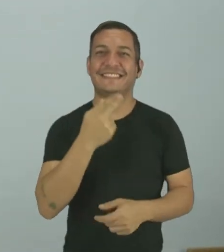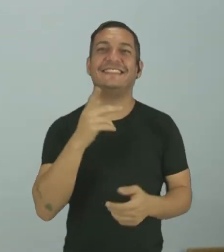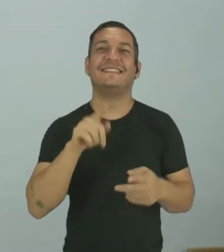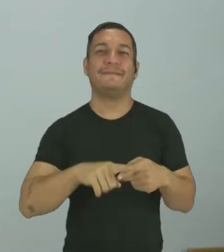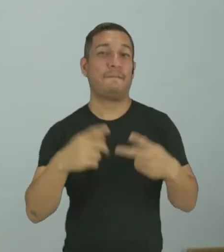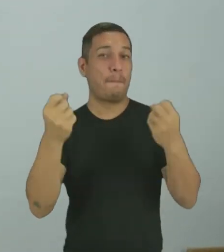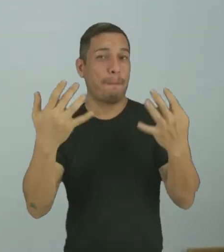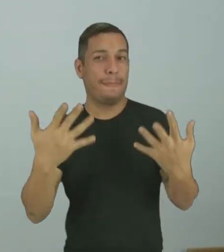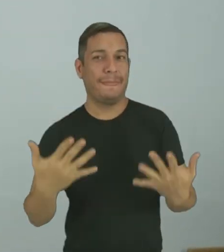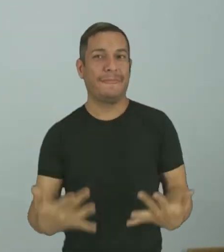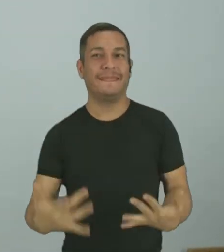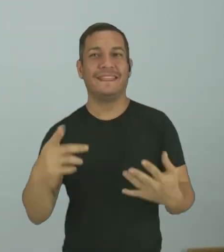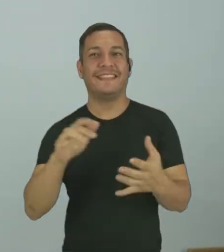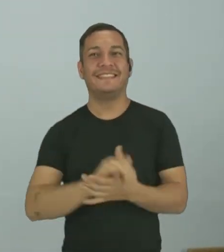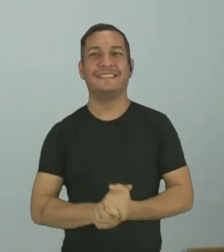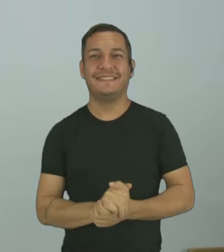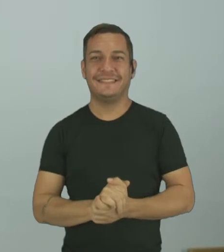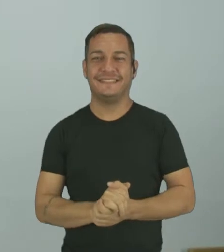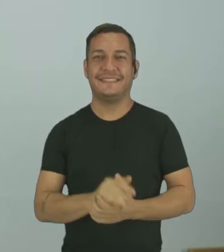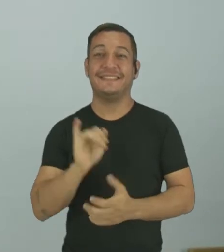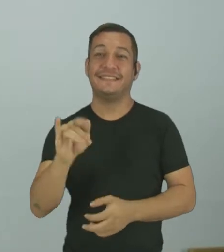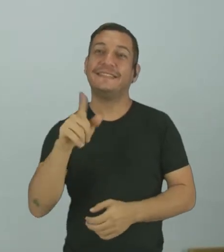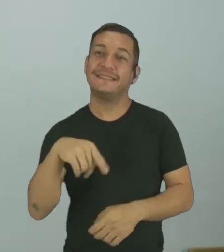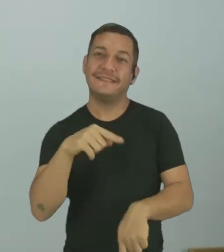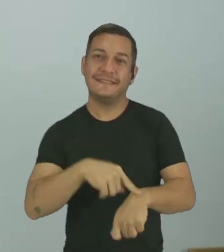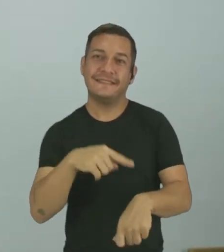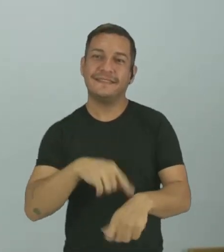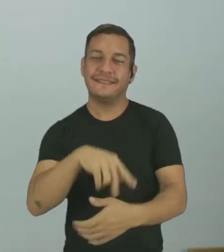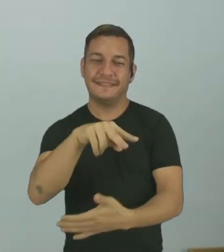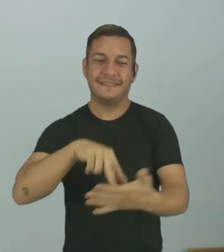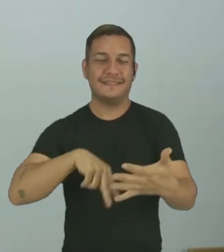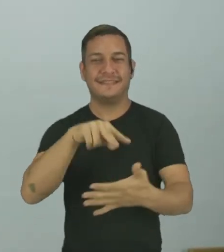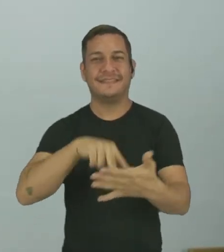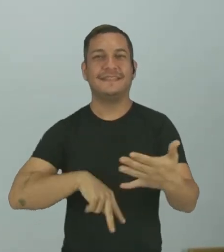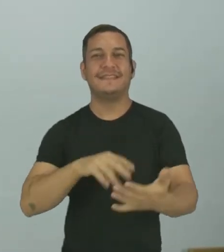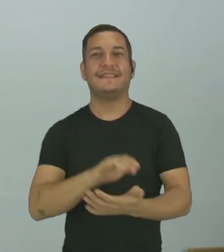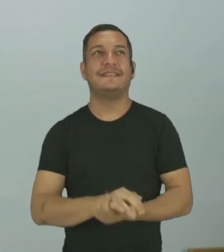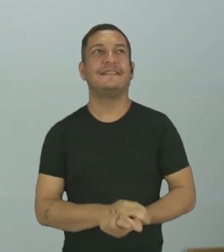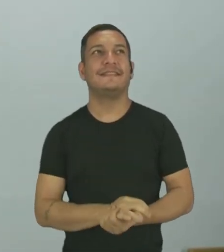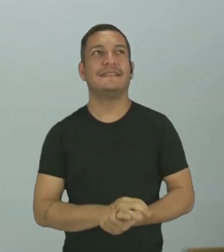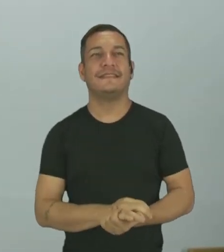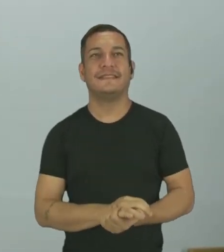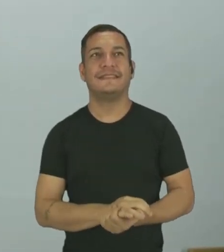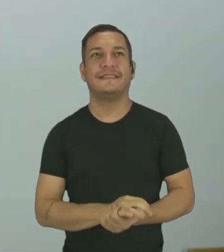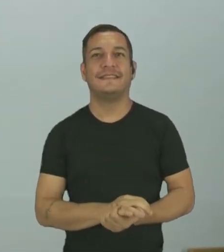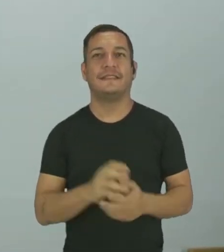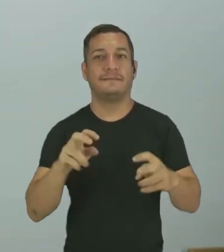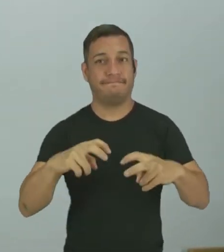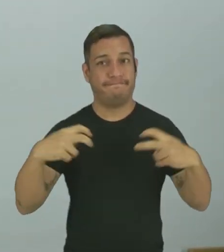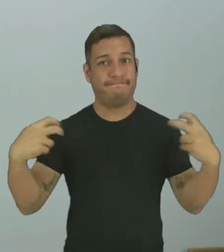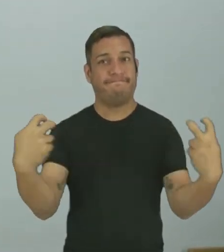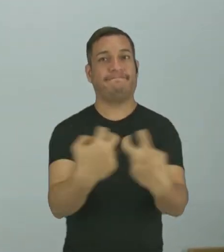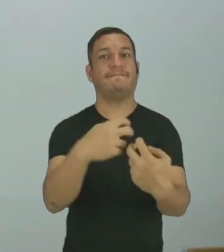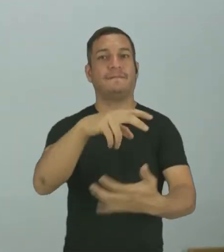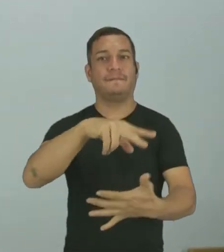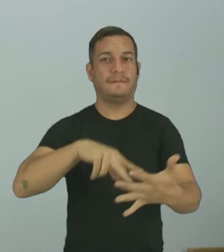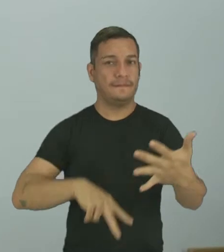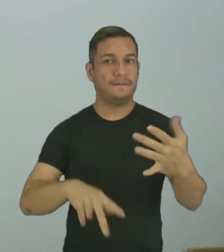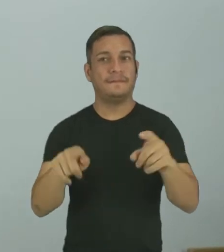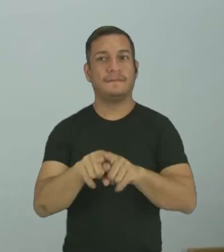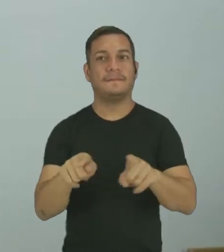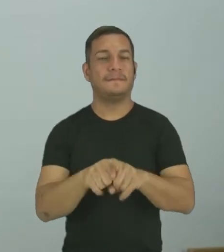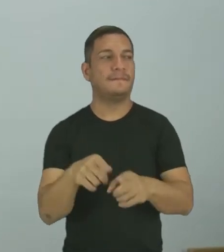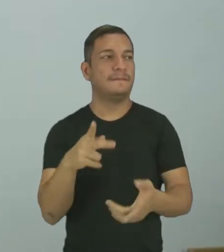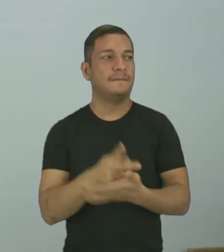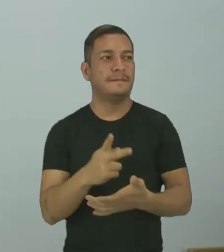a explicação, se for o momento de leitura, uma roda de leitura. E sempre